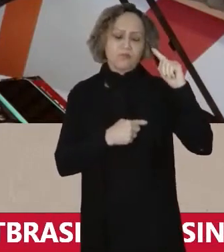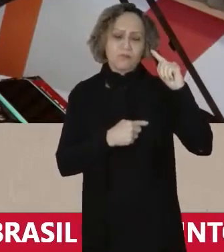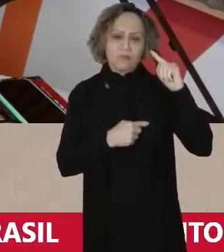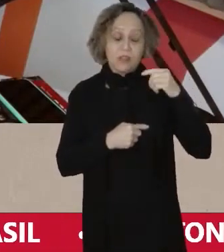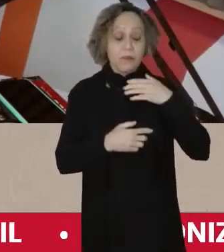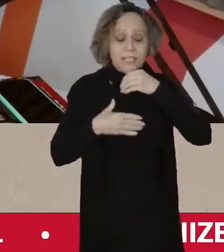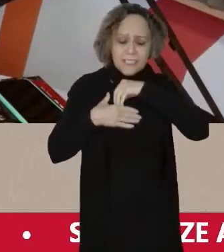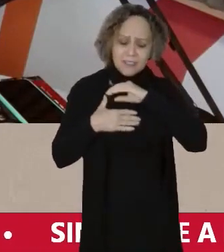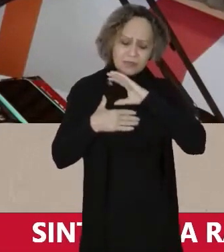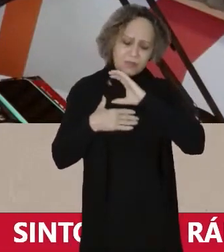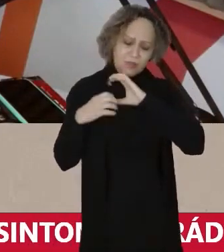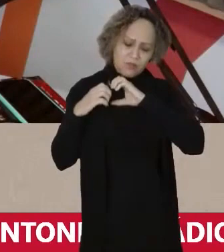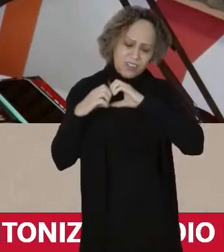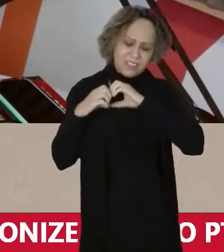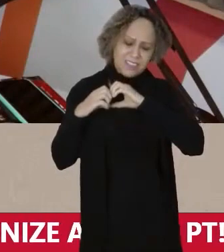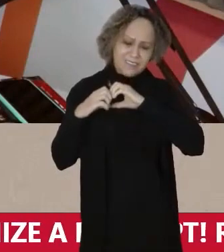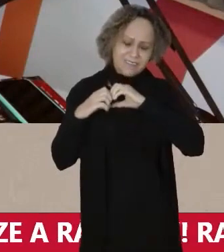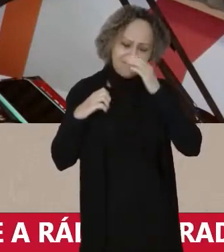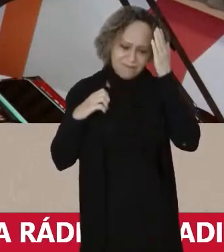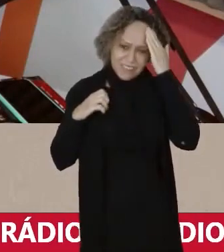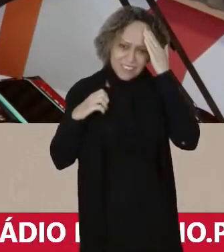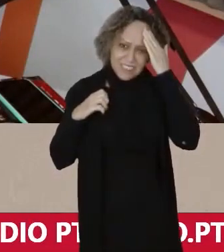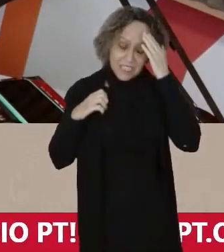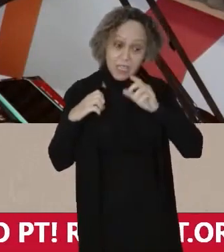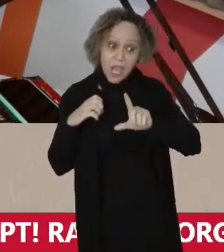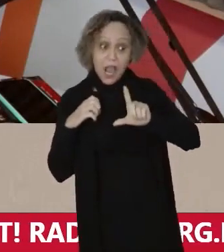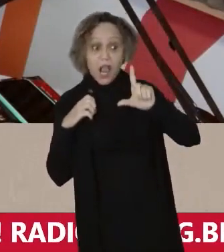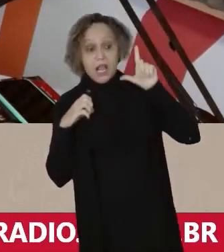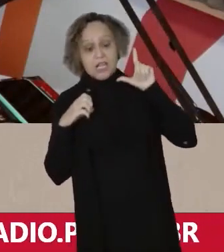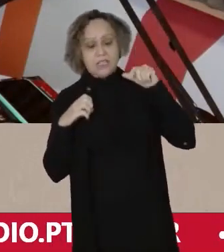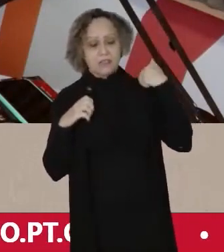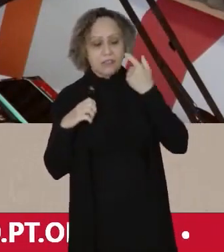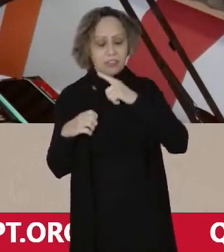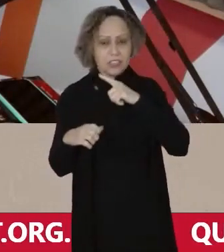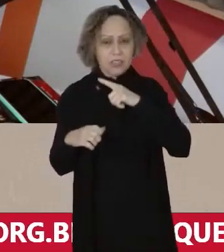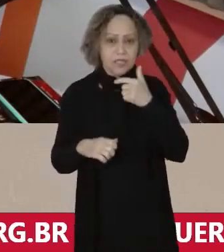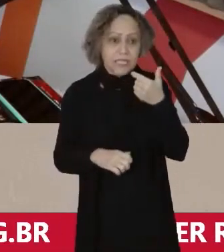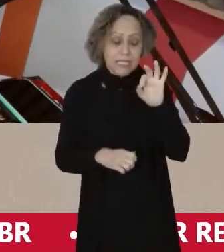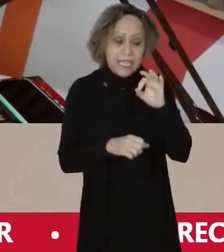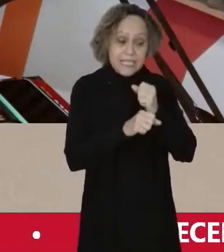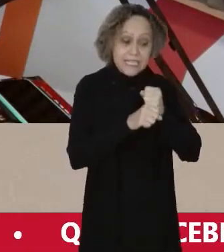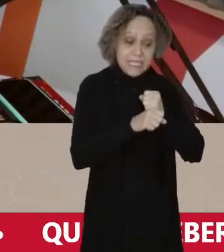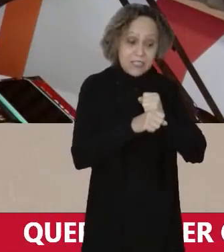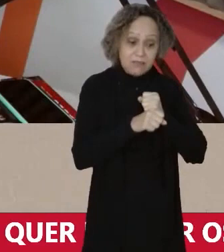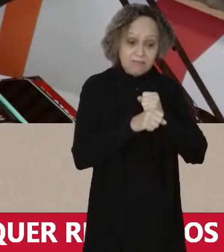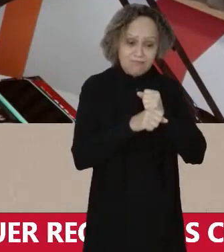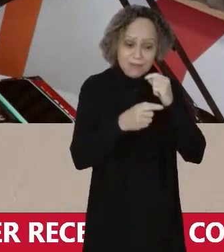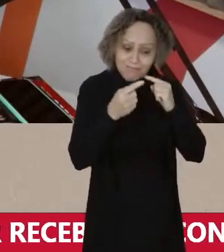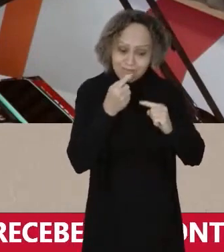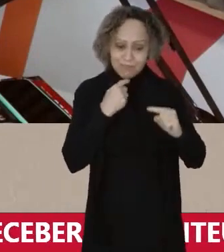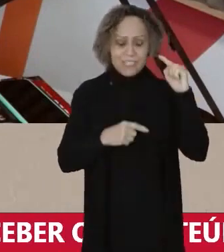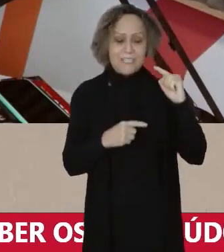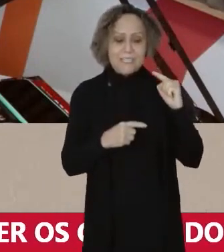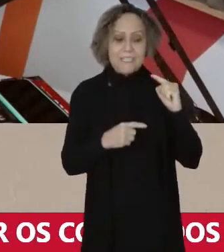meu coração, eu sei que antes nós tínhamos 10 anos para ter uma mudança. Hoje, eu acho